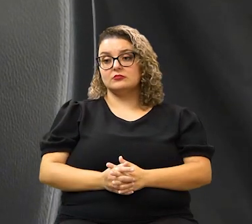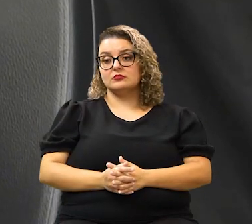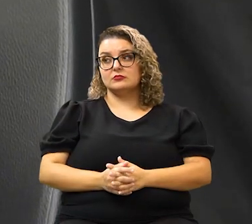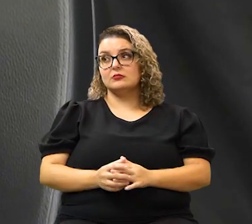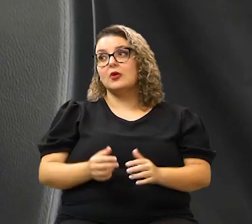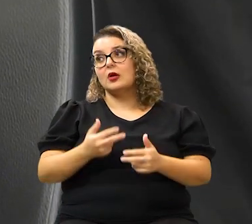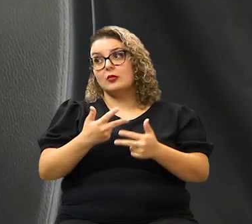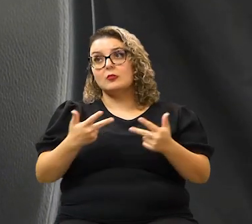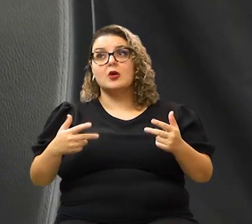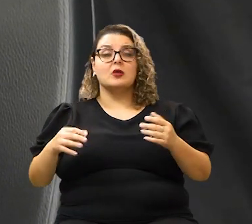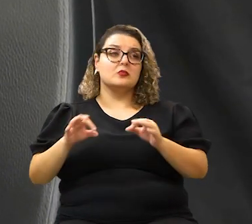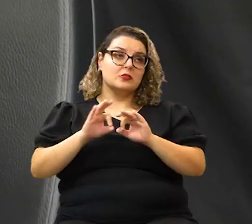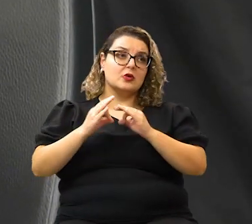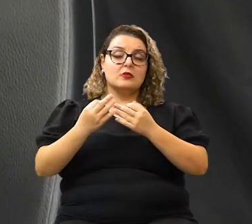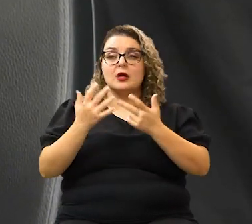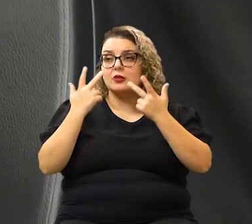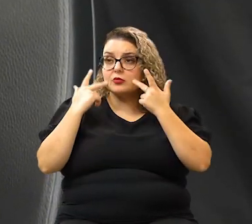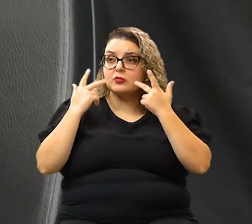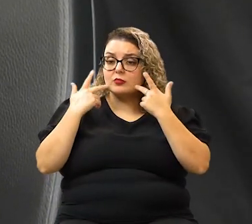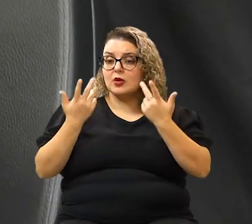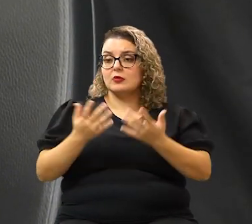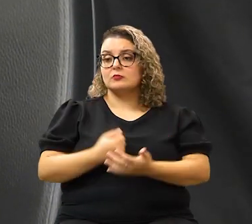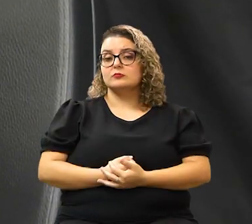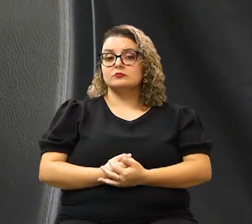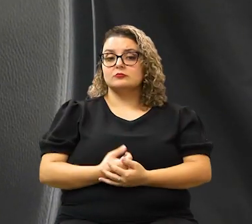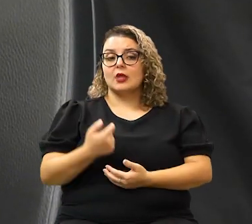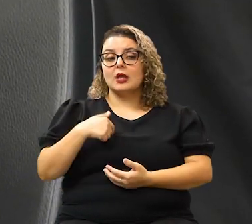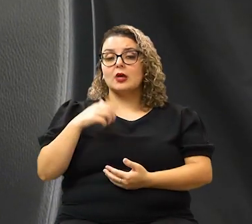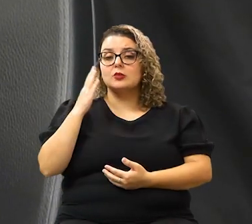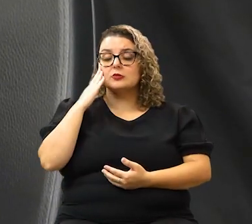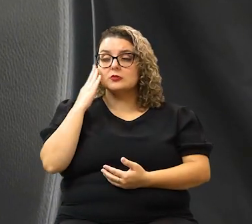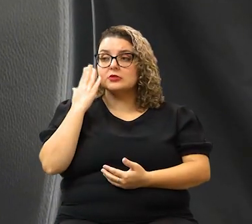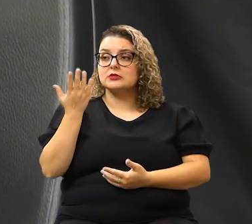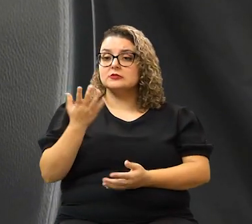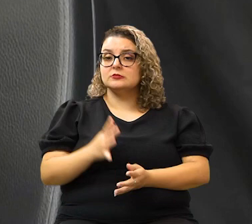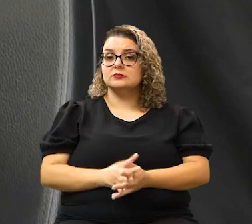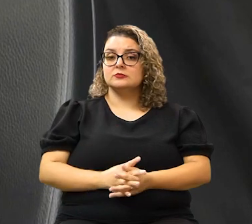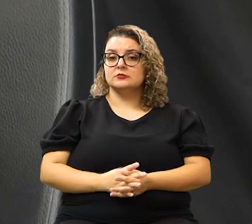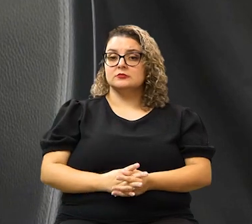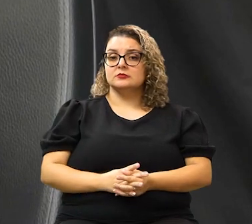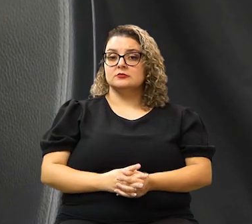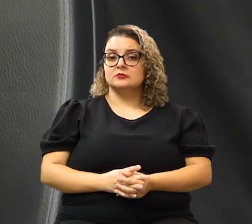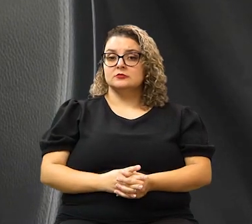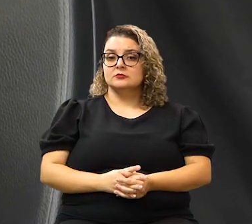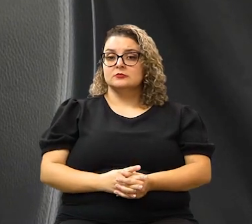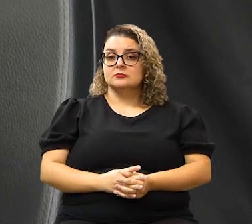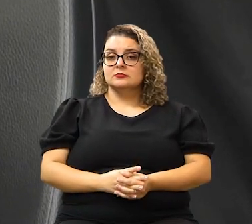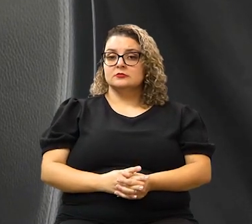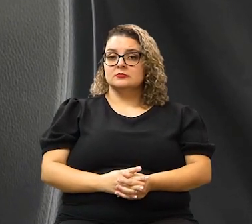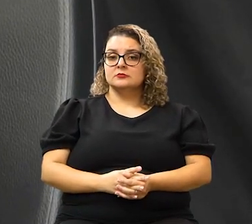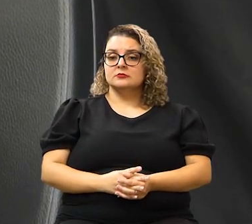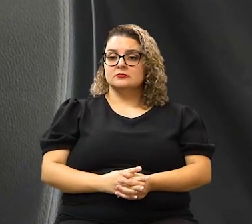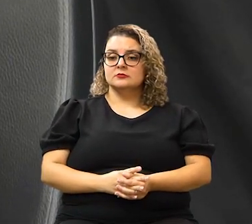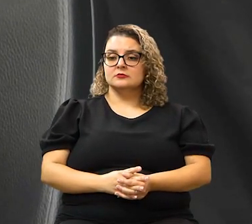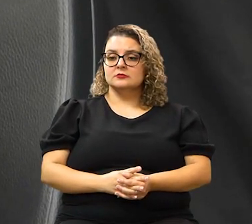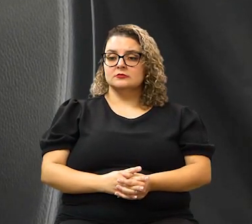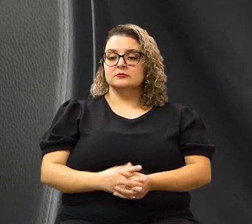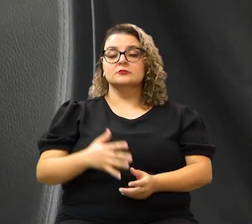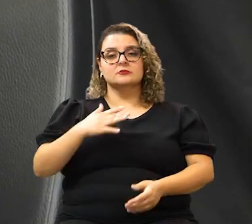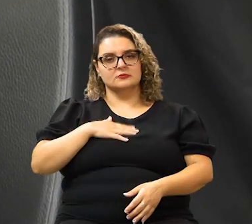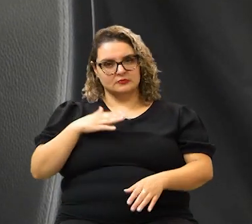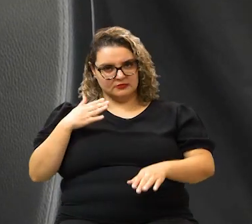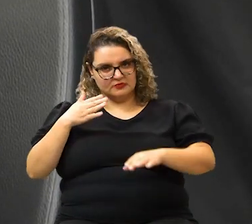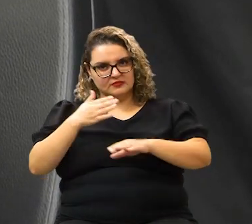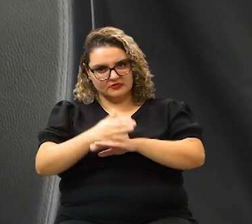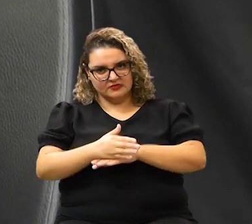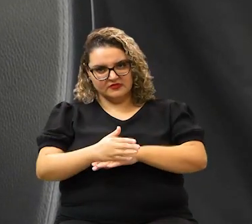muito familiar. Eu entendo, assim, que a minha